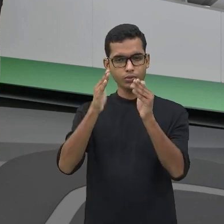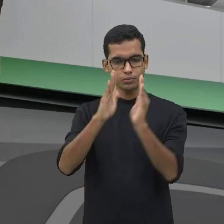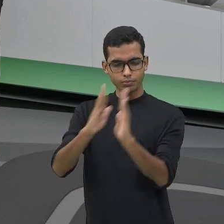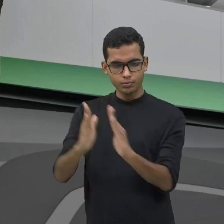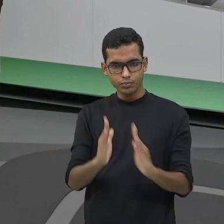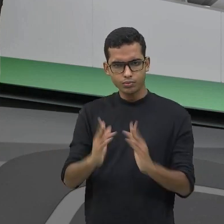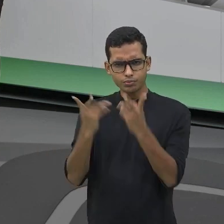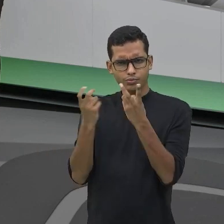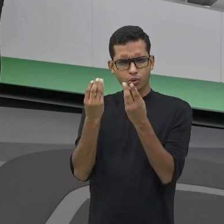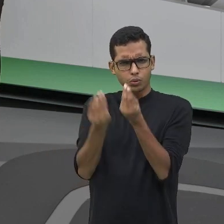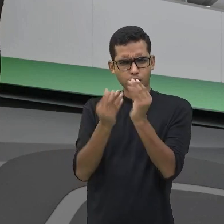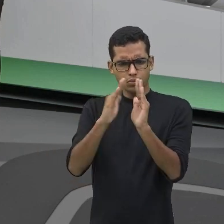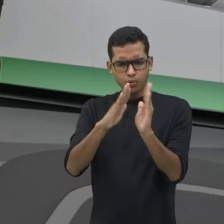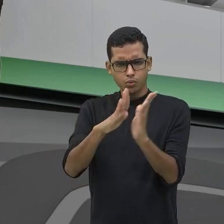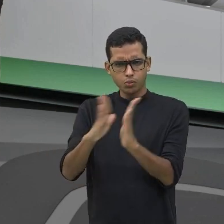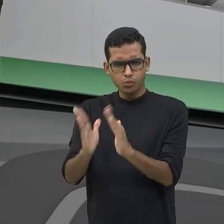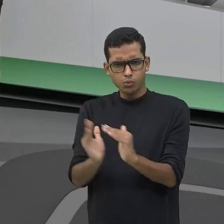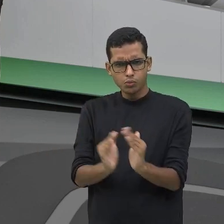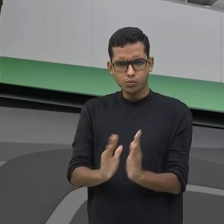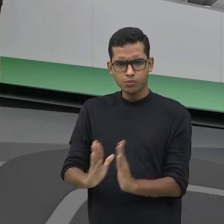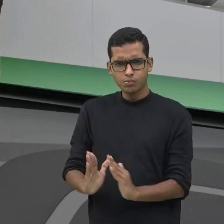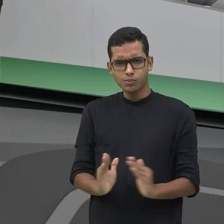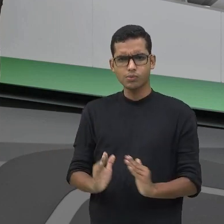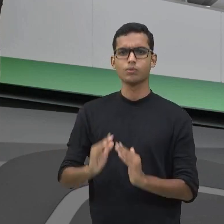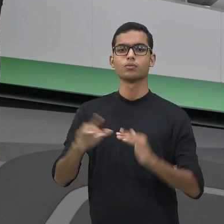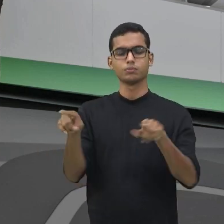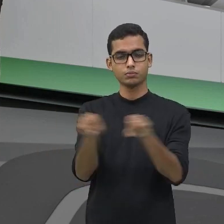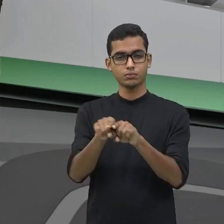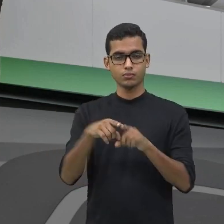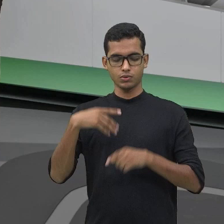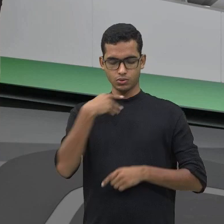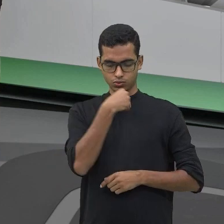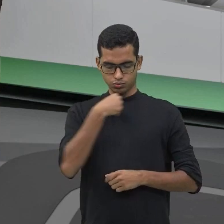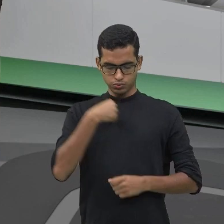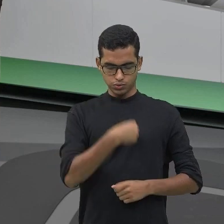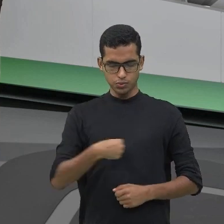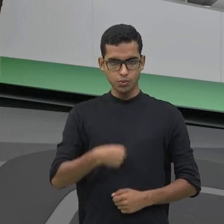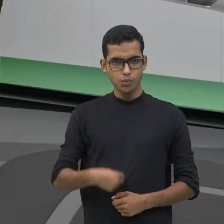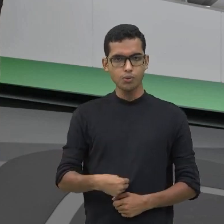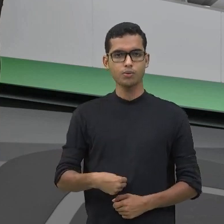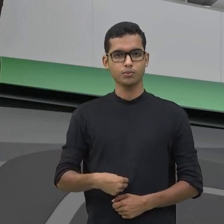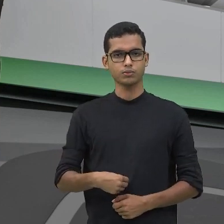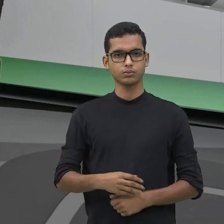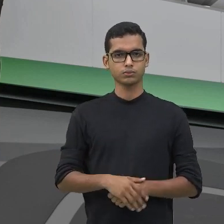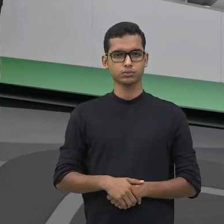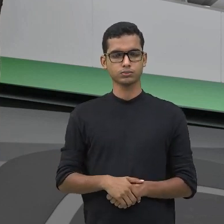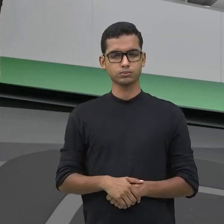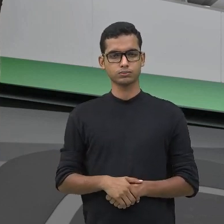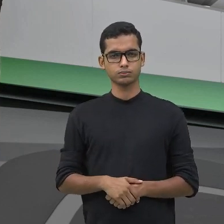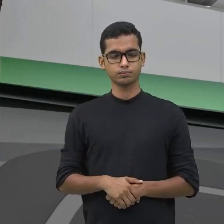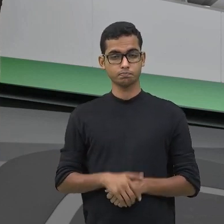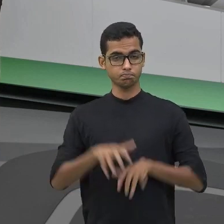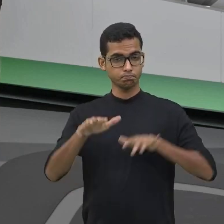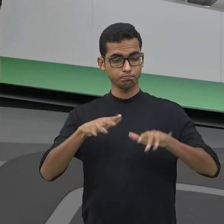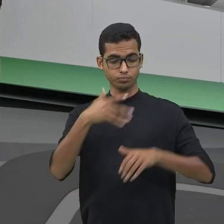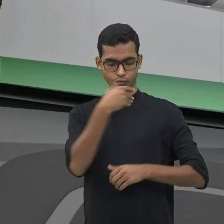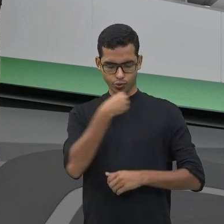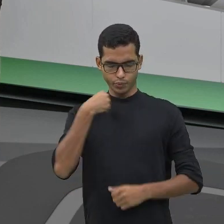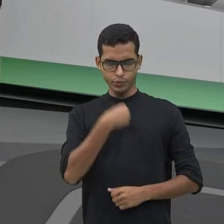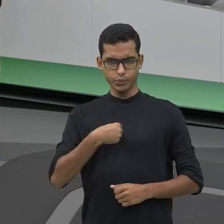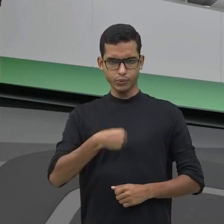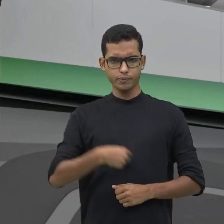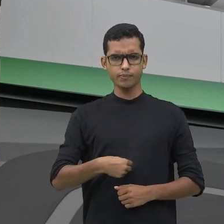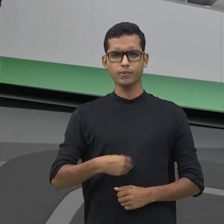dessas ondas. É chamado de movimentos peristálticos. Os movimentos peristálticos, eles